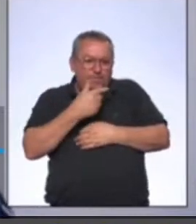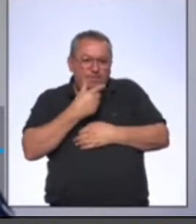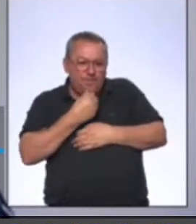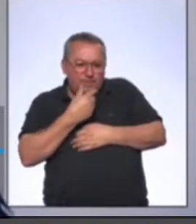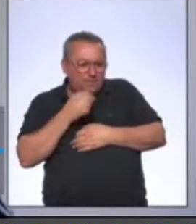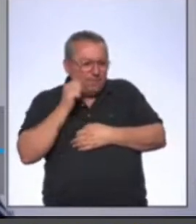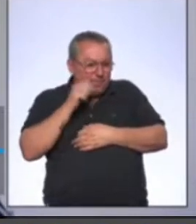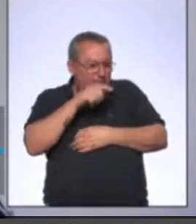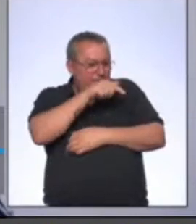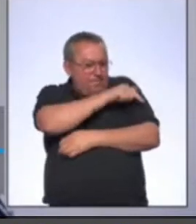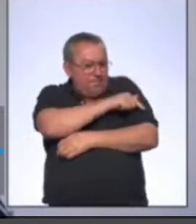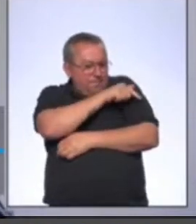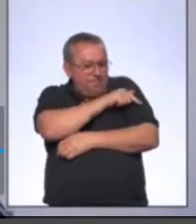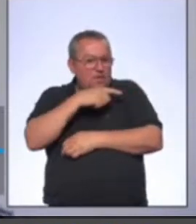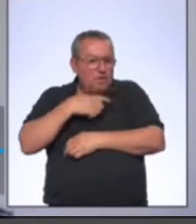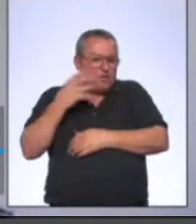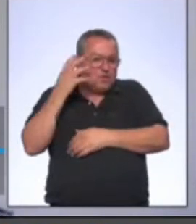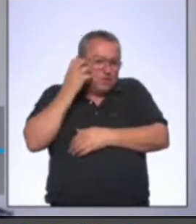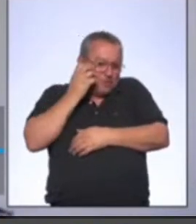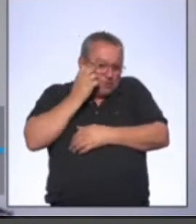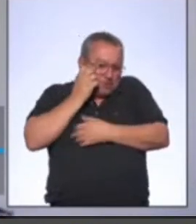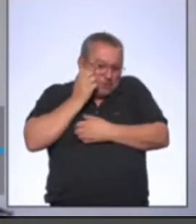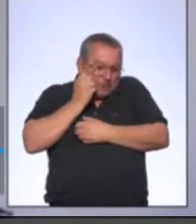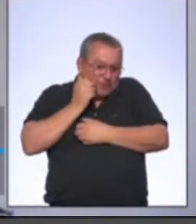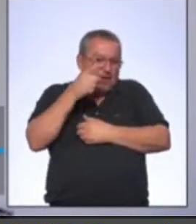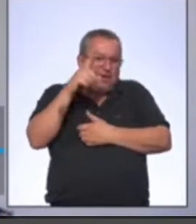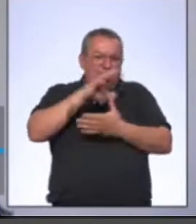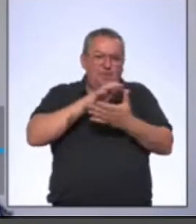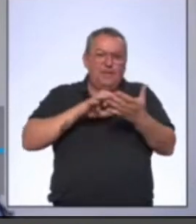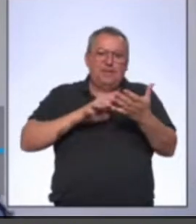sétimo ano, é tímido, esse é o seu texto.